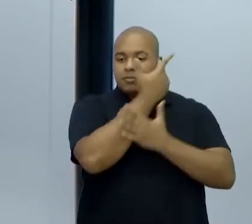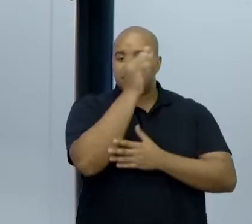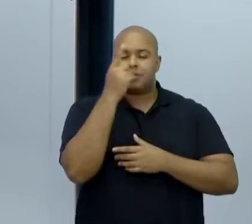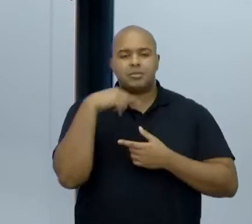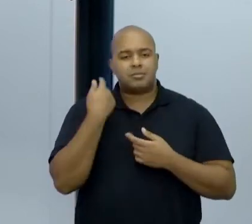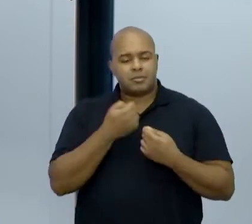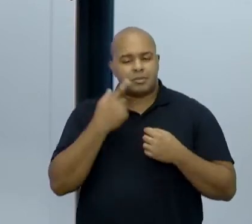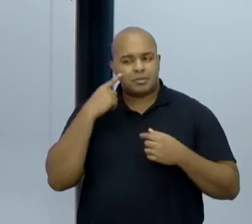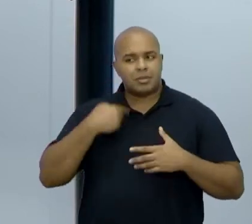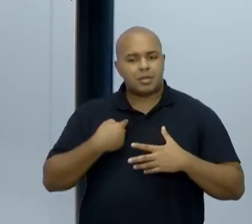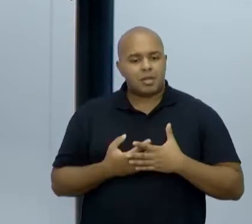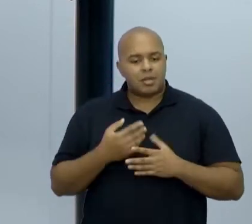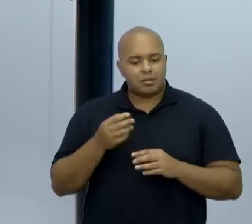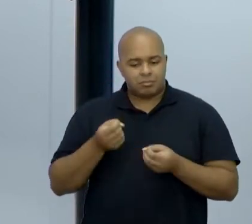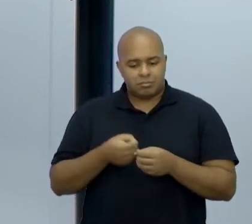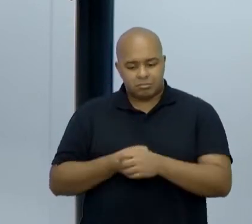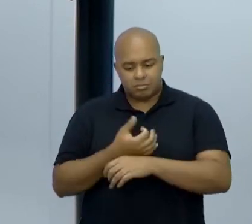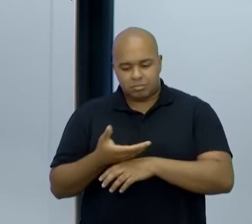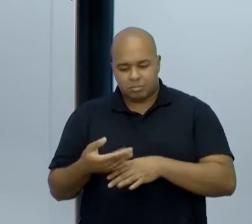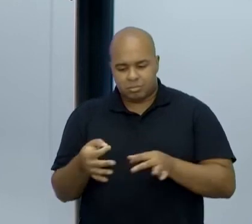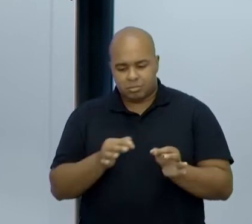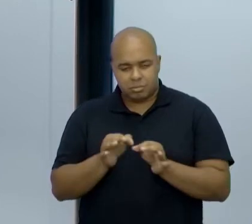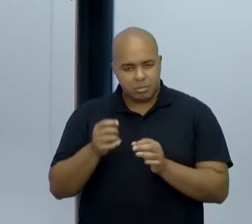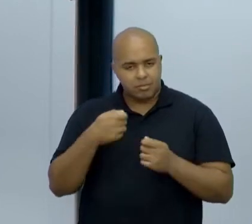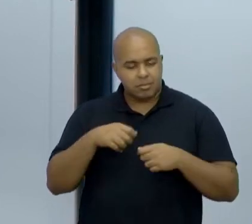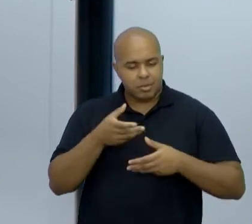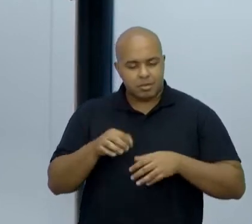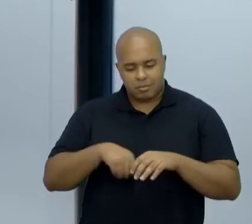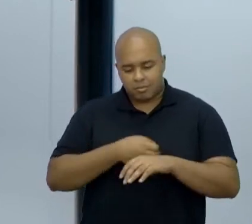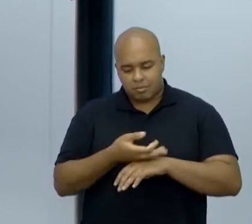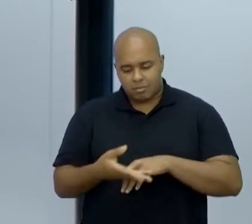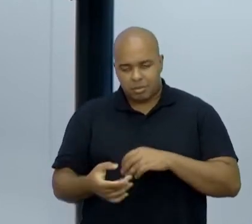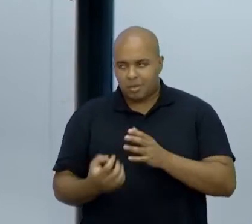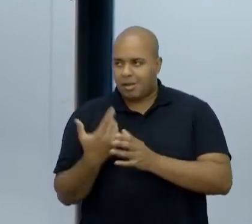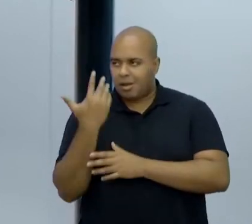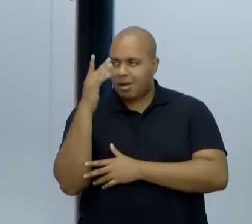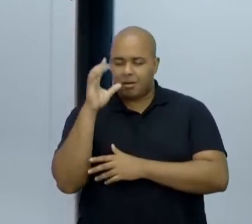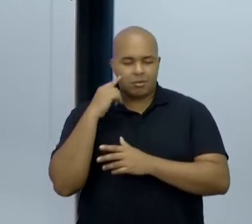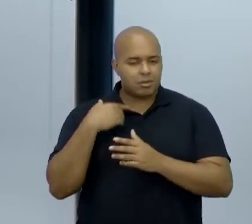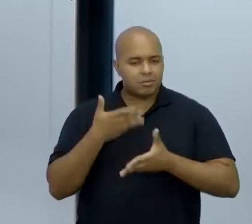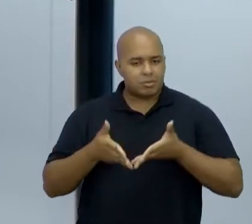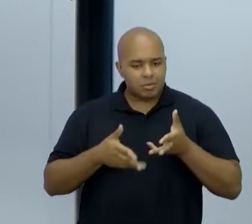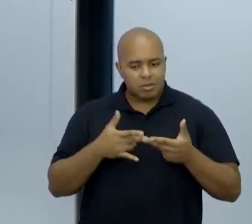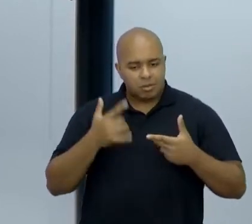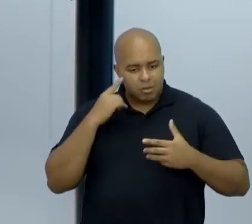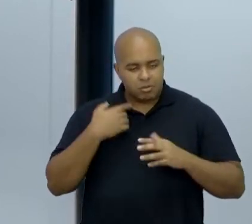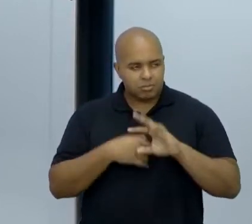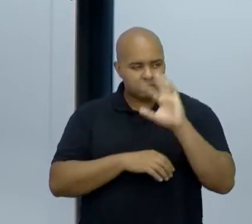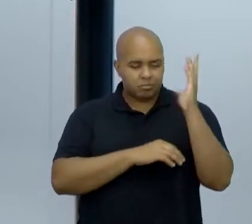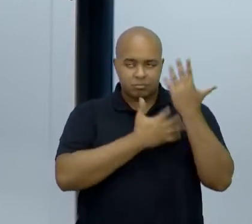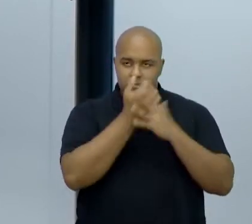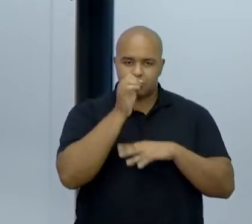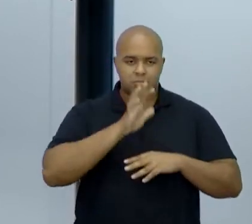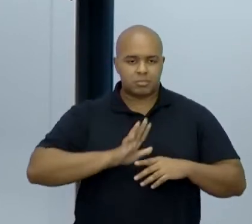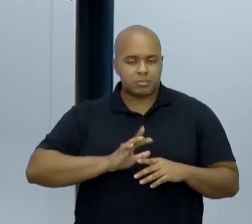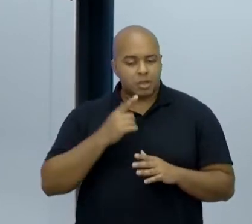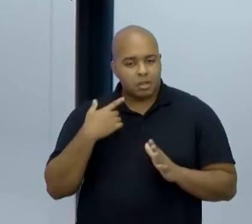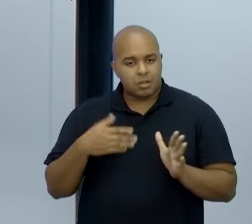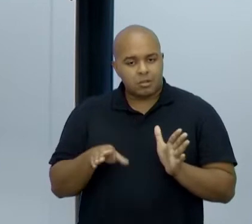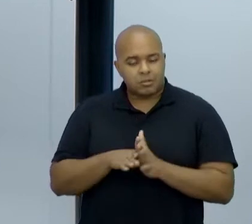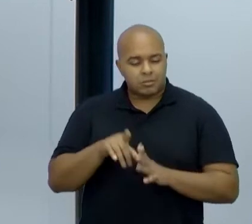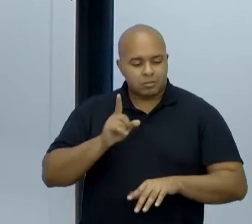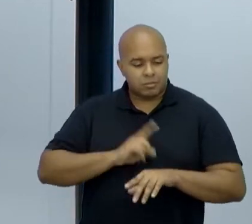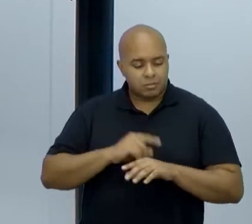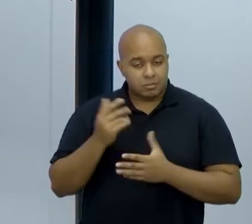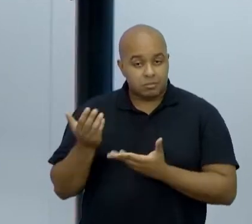a gente tem que cultivar a natureza, tem que plantar as árvores, tem que cuidar do meio ambiente. E aí chega num momento